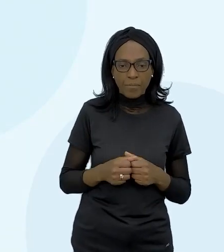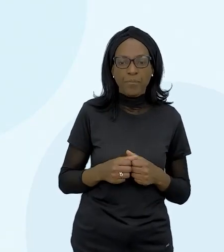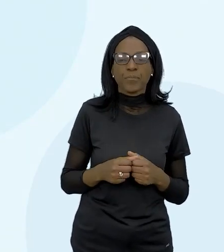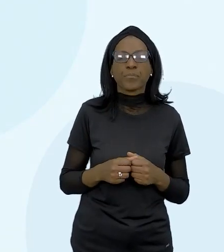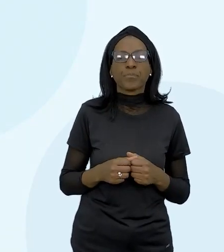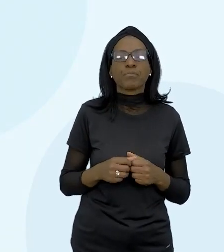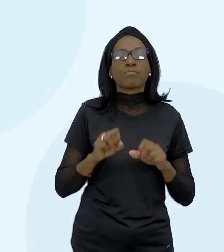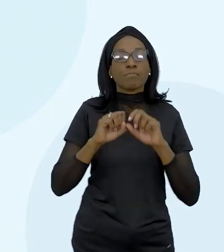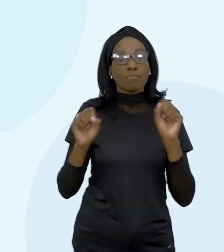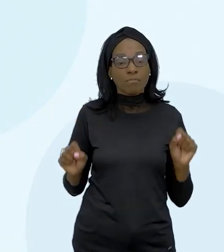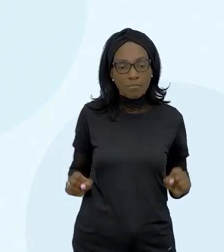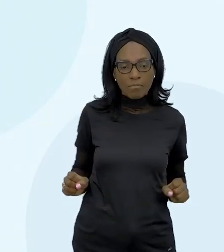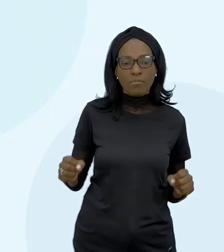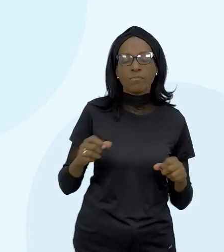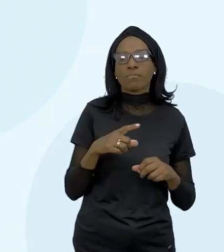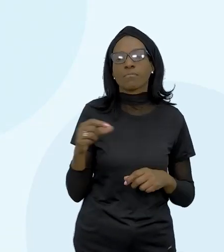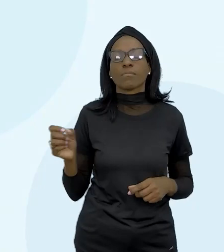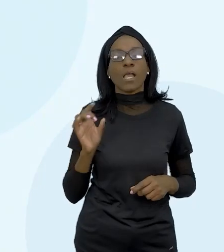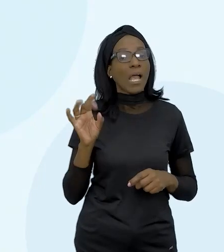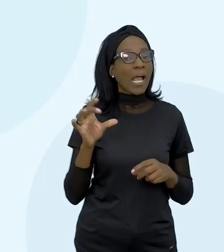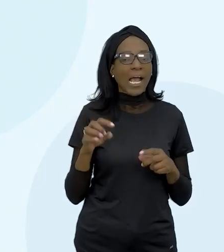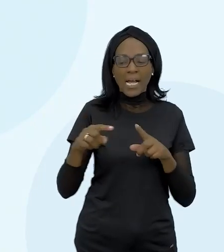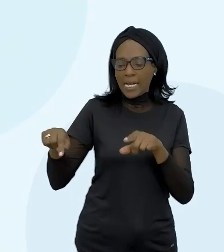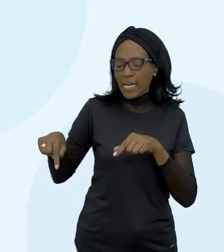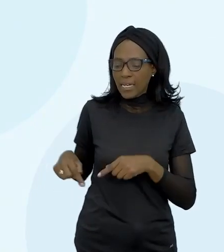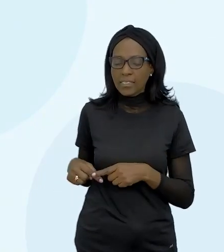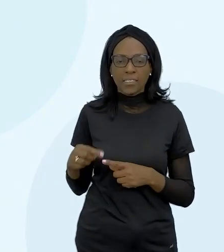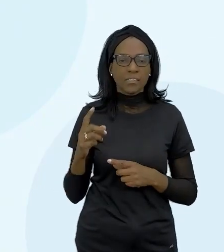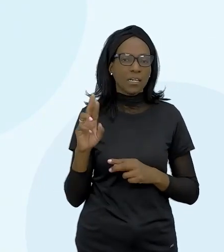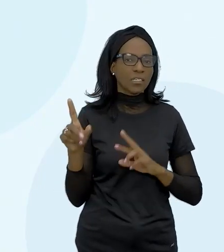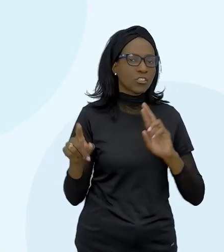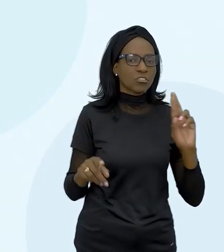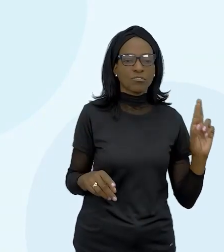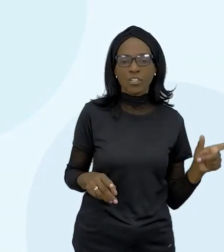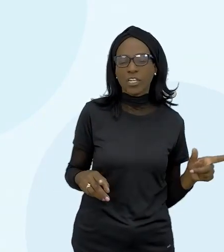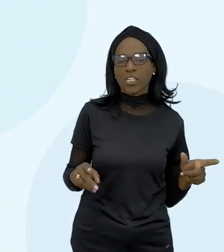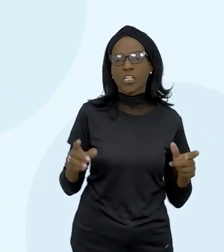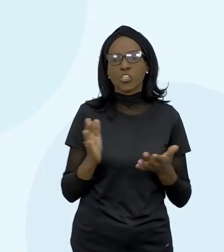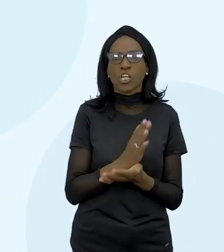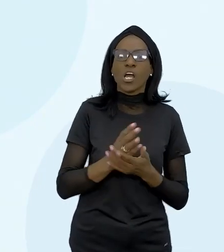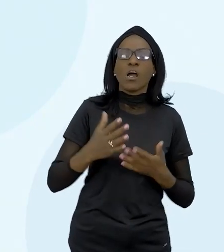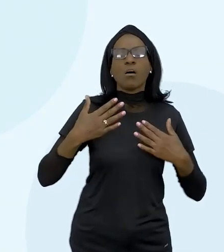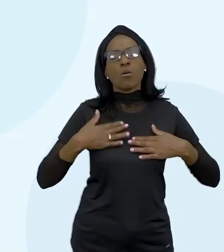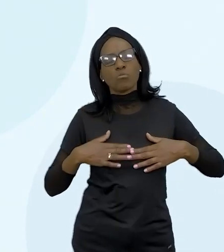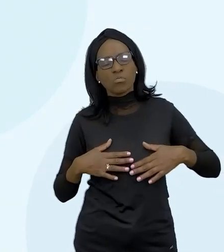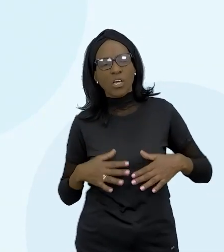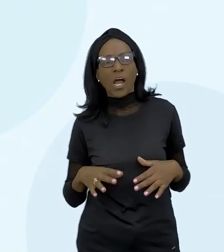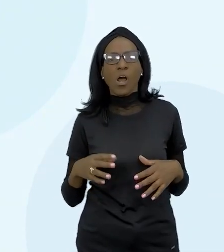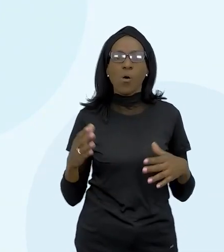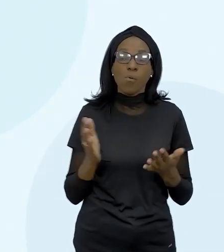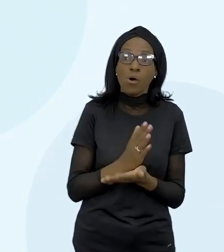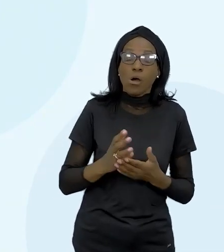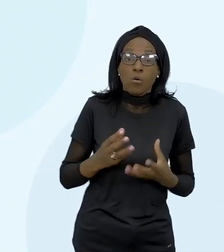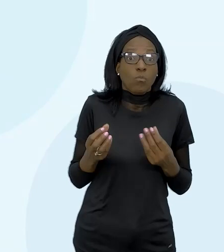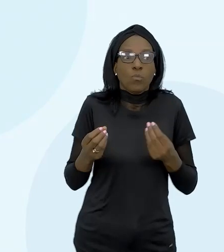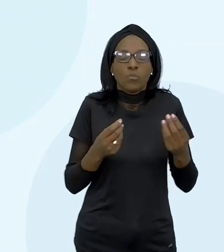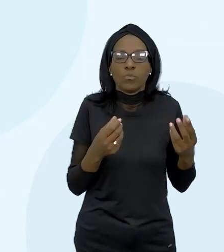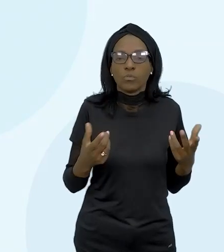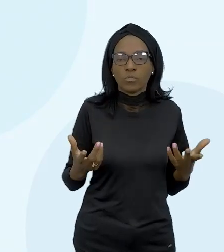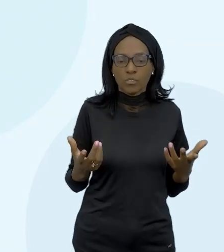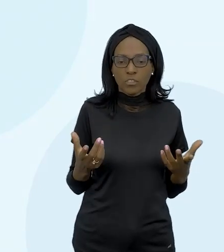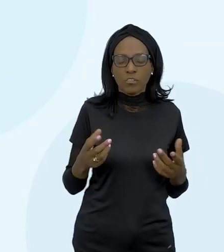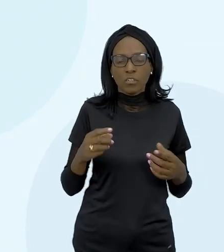você tem uma determinada série, mas cada sala é uma sala diferente, uma é agitada, outra é mais tranquila, enfim. E também de acordo com o